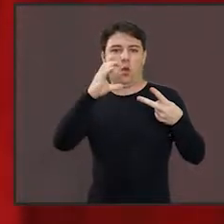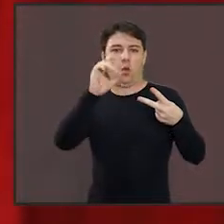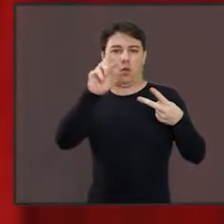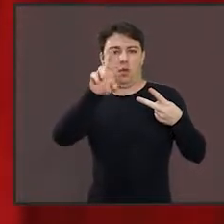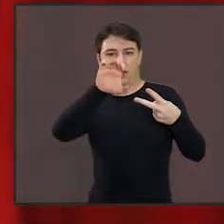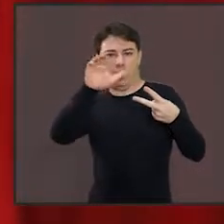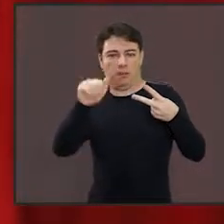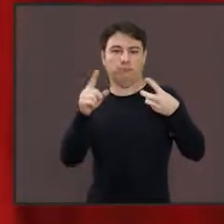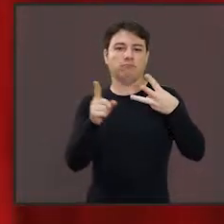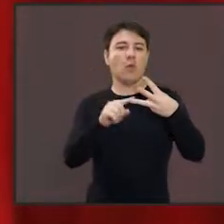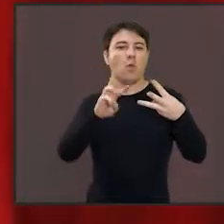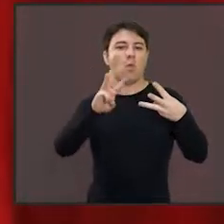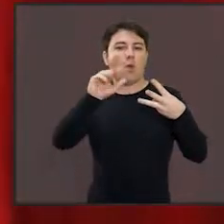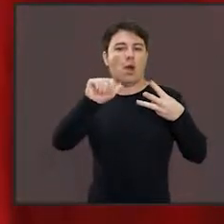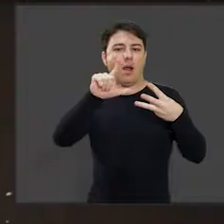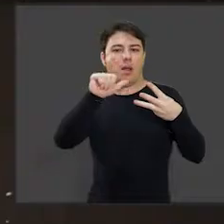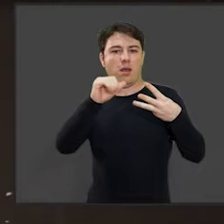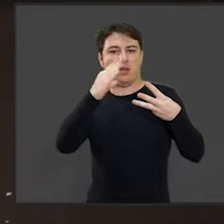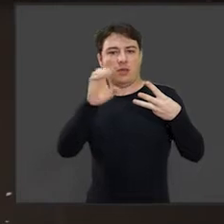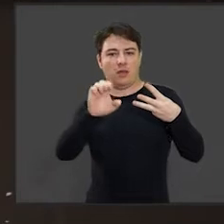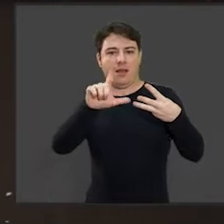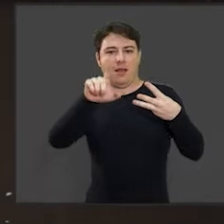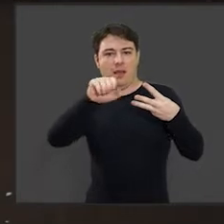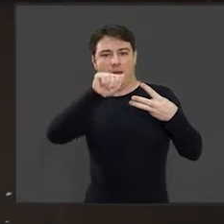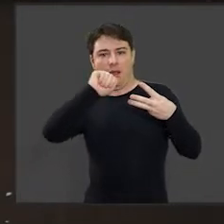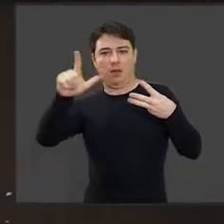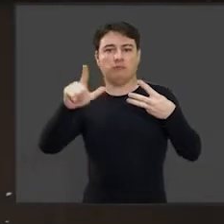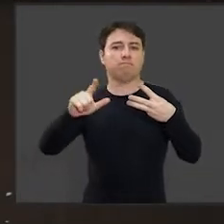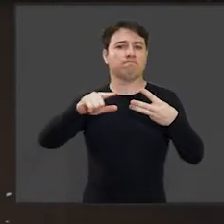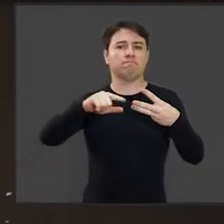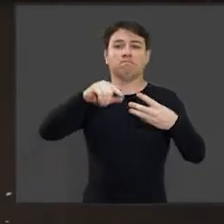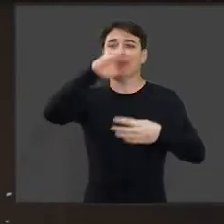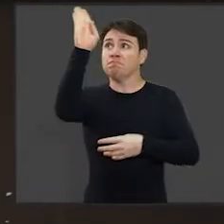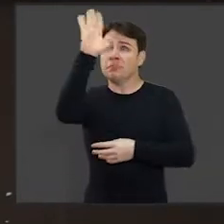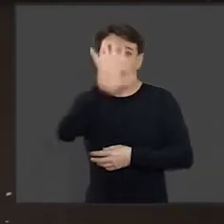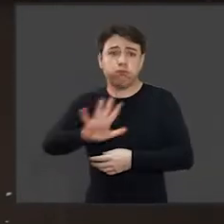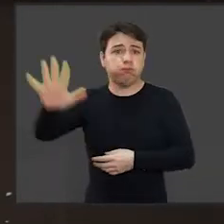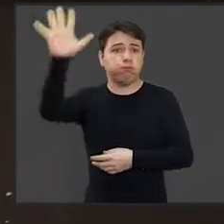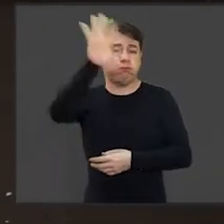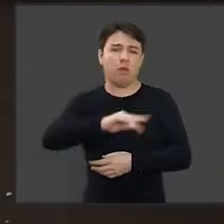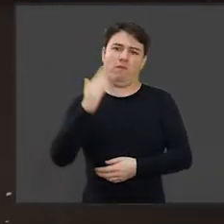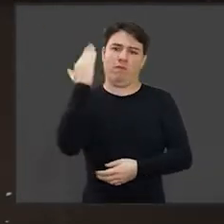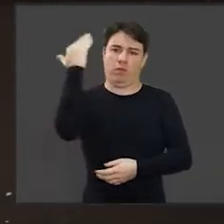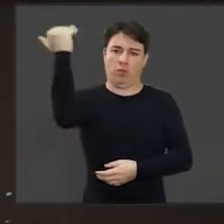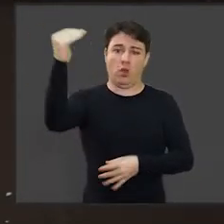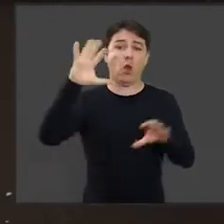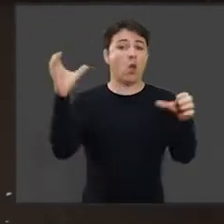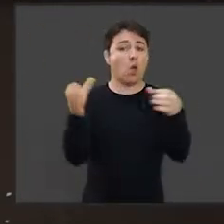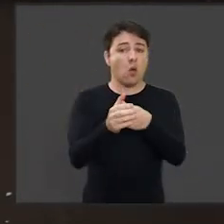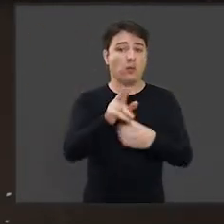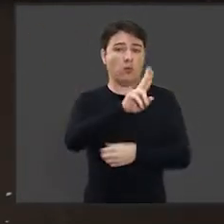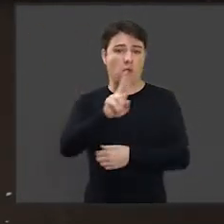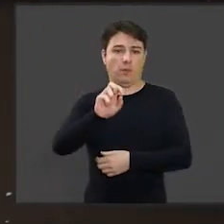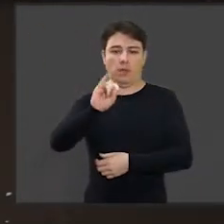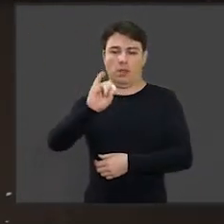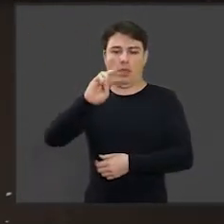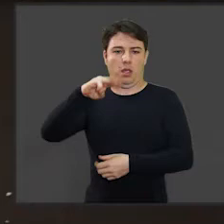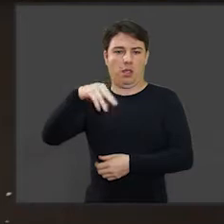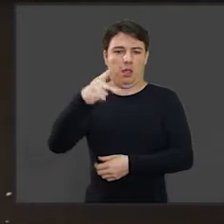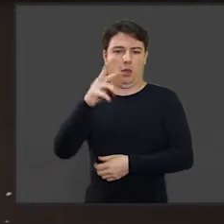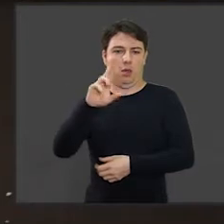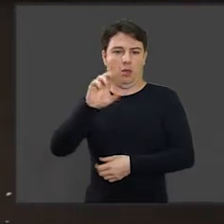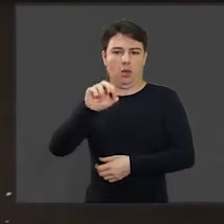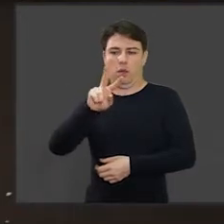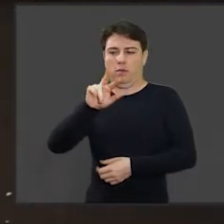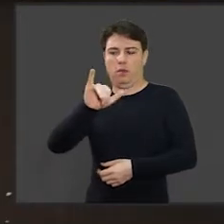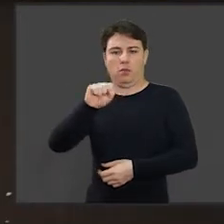são ainda reconhecidos no Teatro Nacional. A Companhia Improvisória tem sido bem recebida pelo público da cidade. A gente normalmente